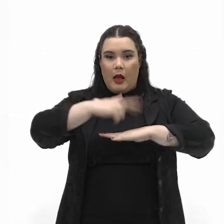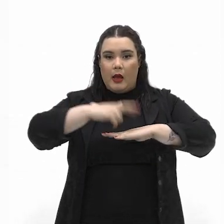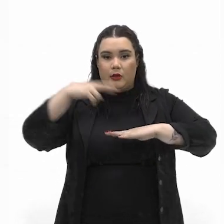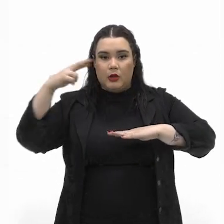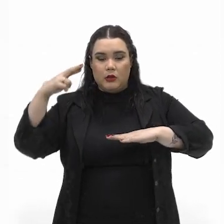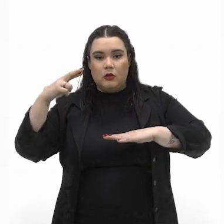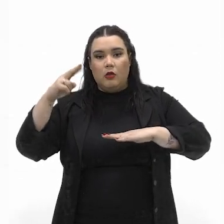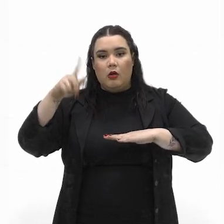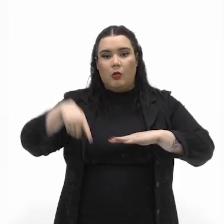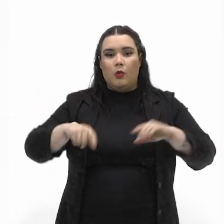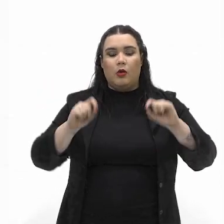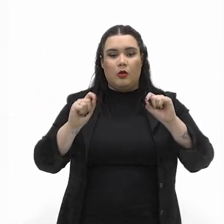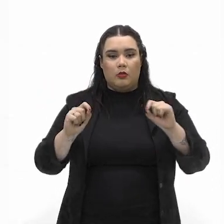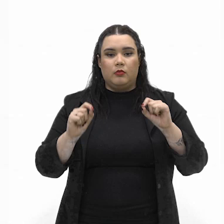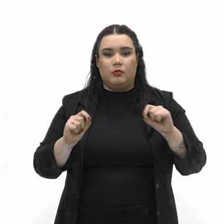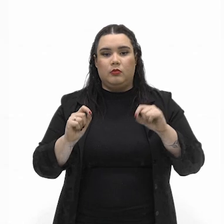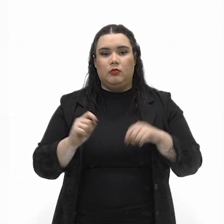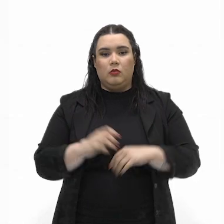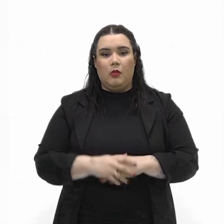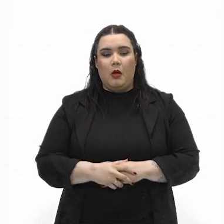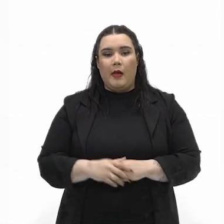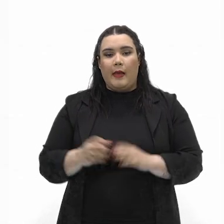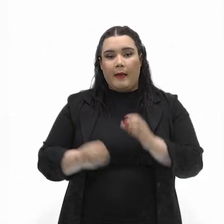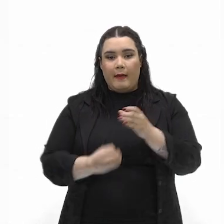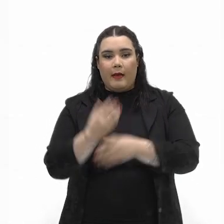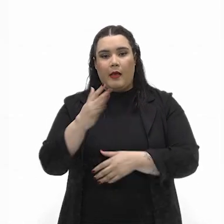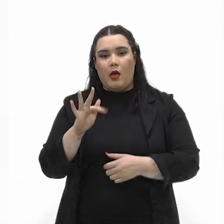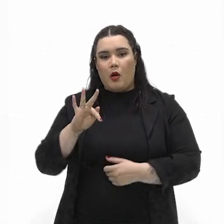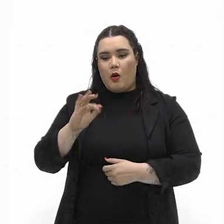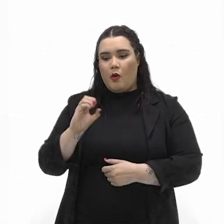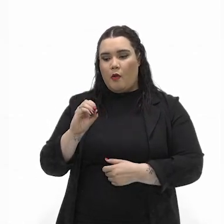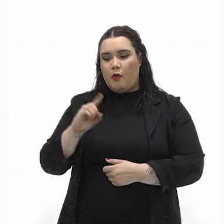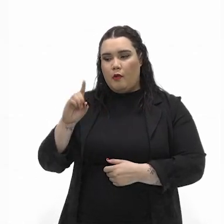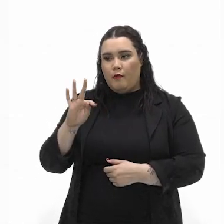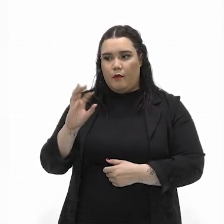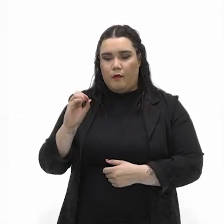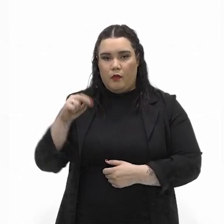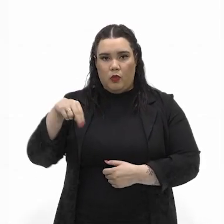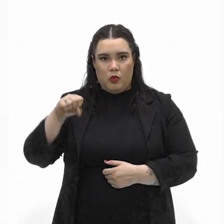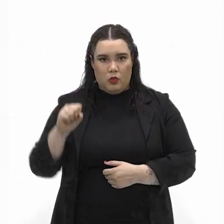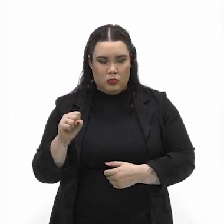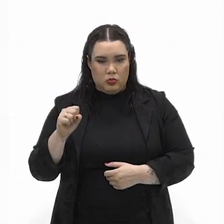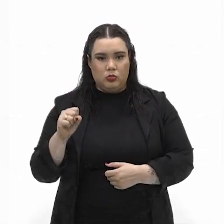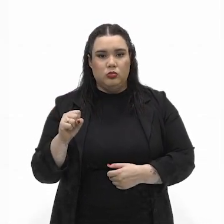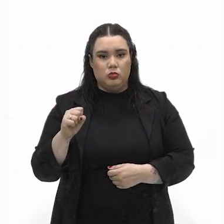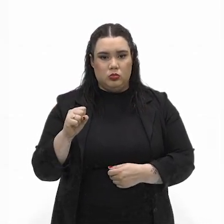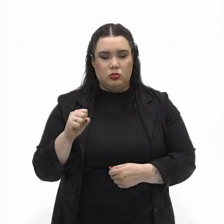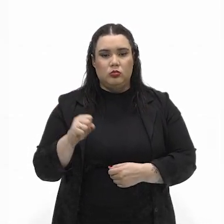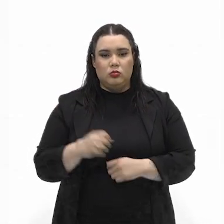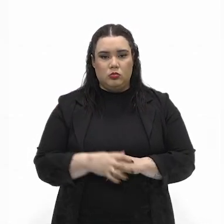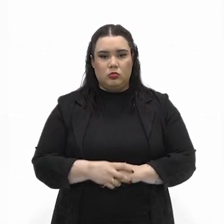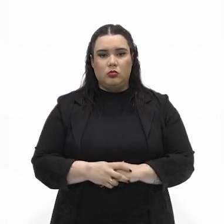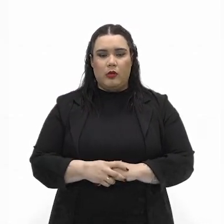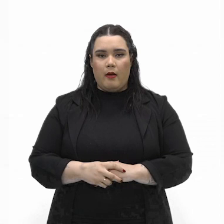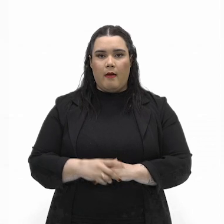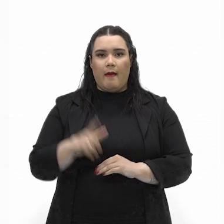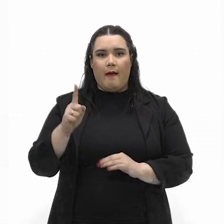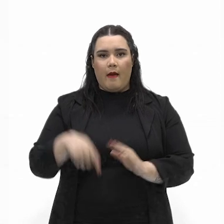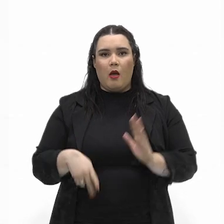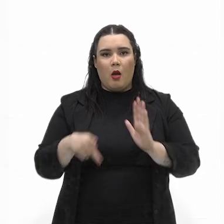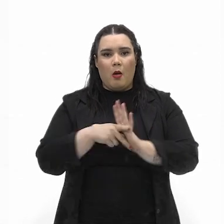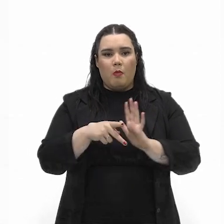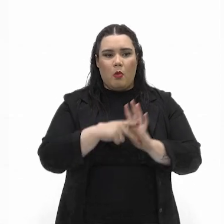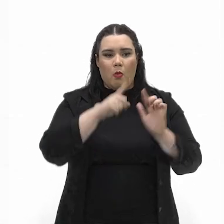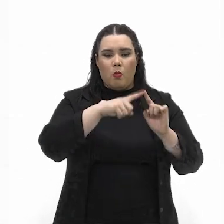é formada por fótons. Ela é uma onda eletromagnética, tá? A radiação gama, inclusive, é a radiação